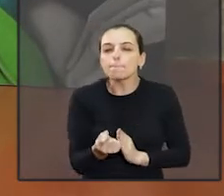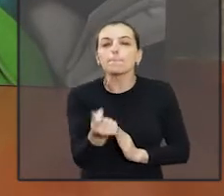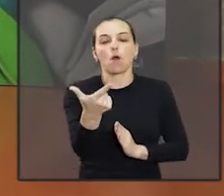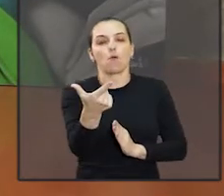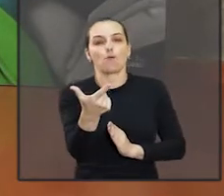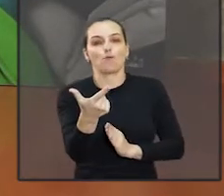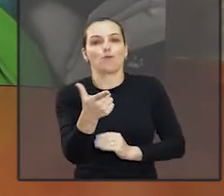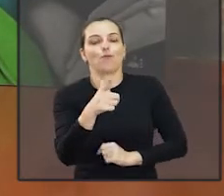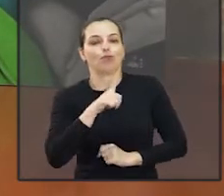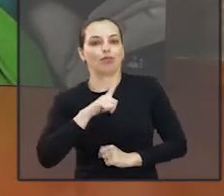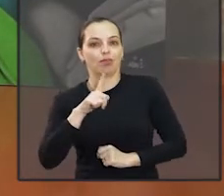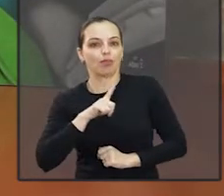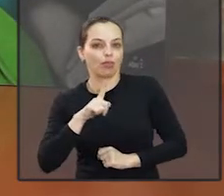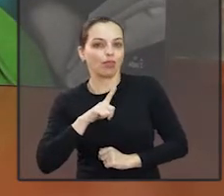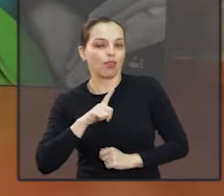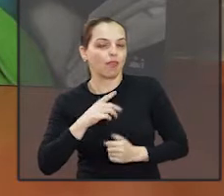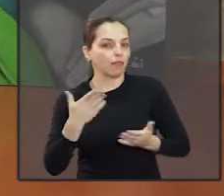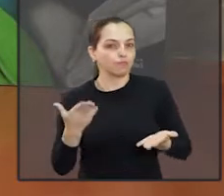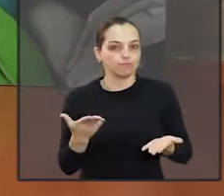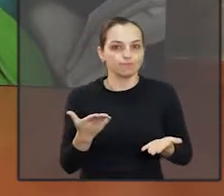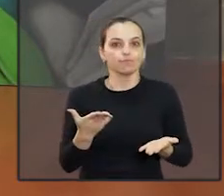rolou o festival mesmo,